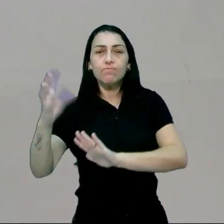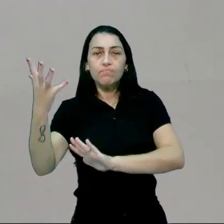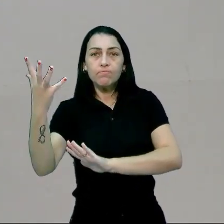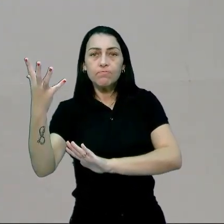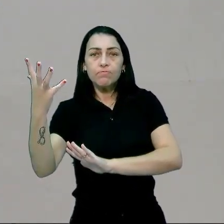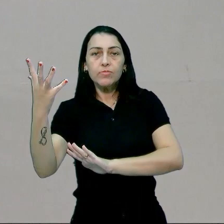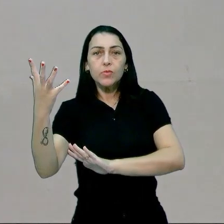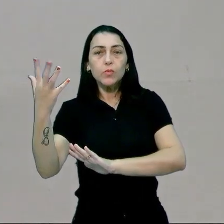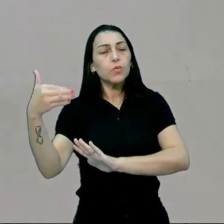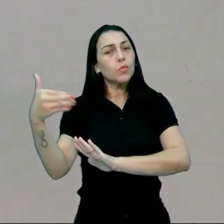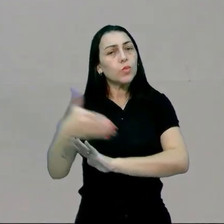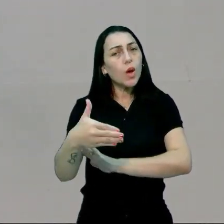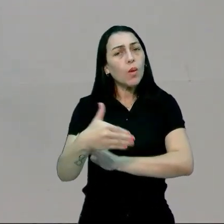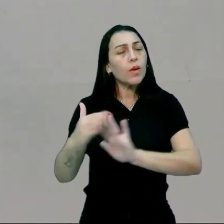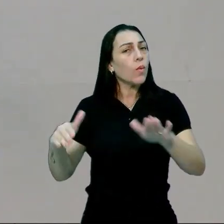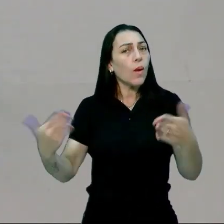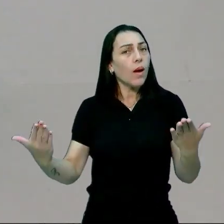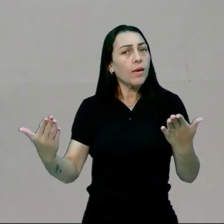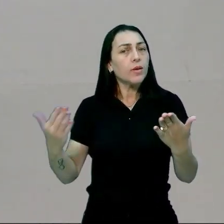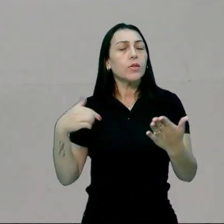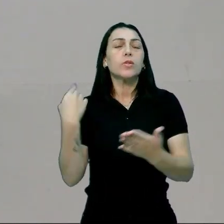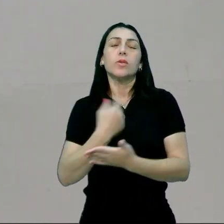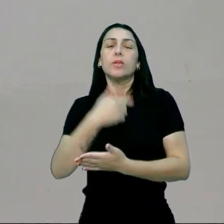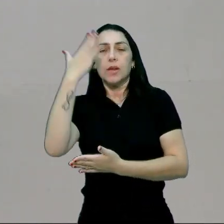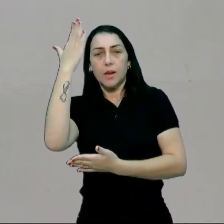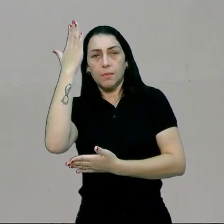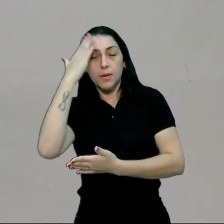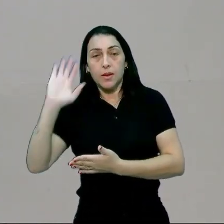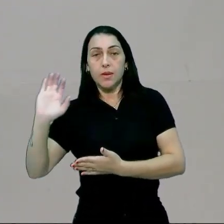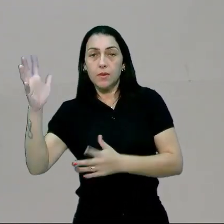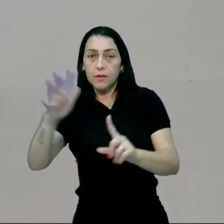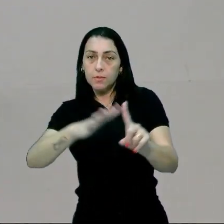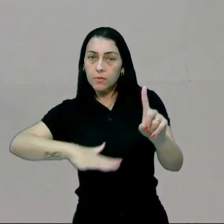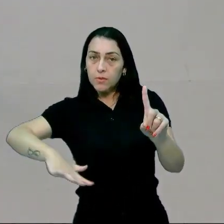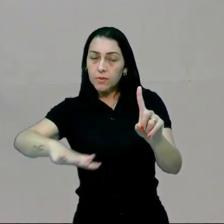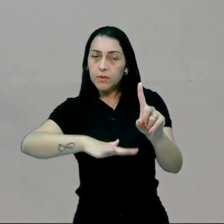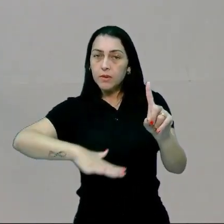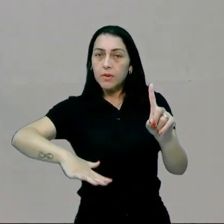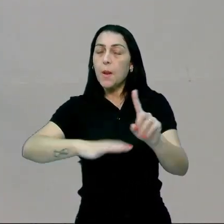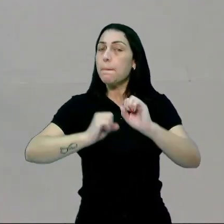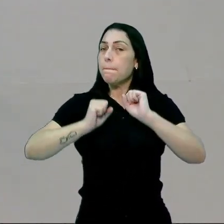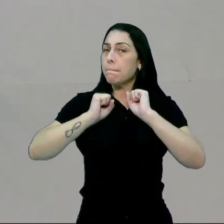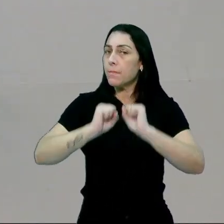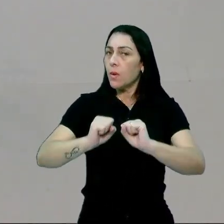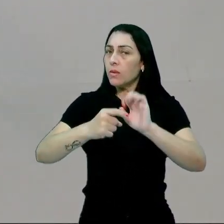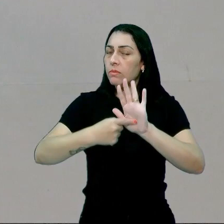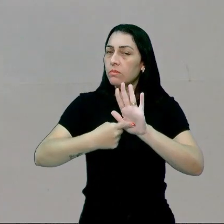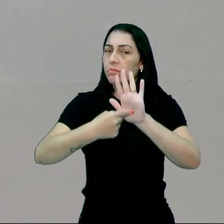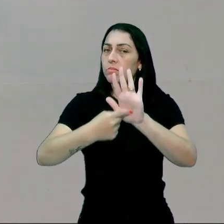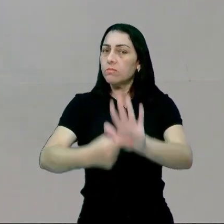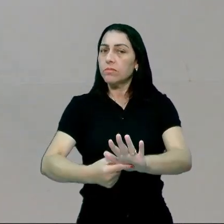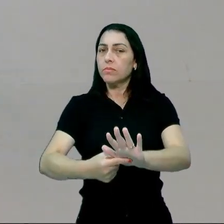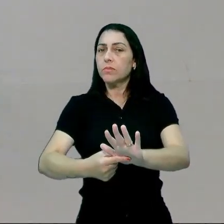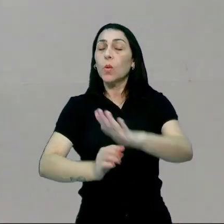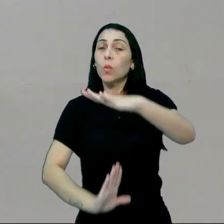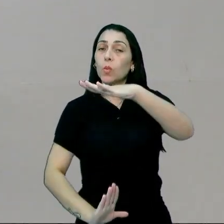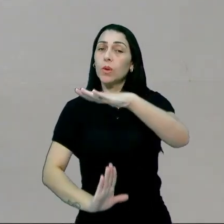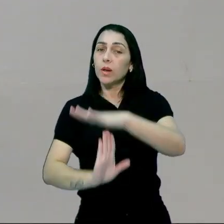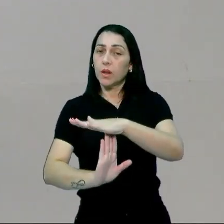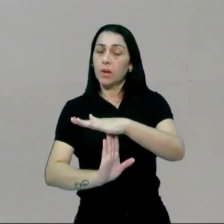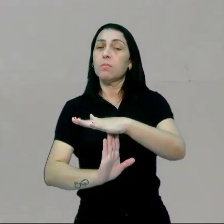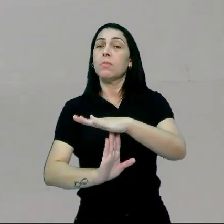acontece. Porque nós sabemos que esses fenômenos sociais, eles podem apresentar um limite